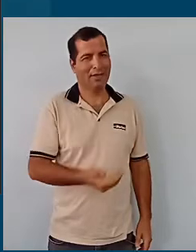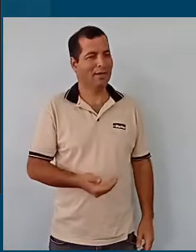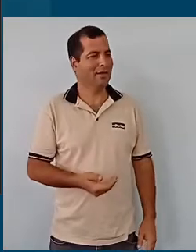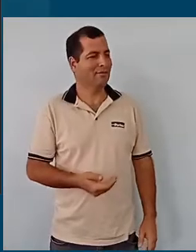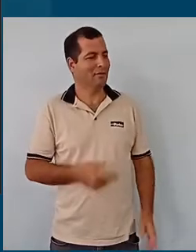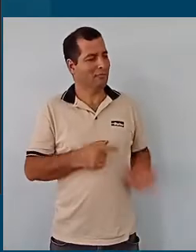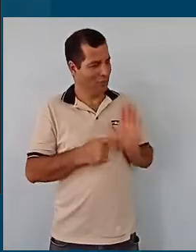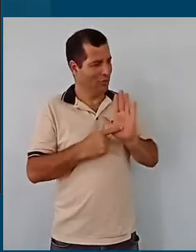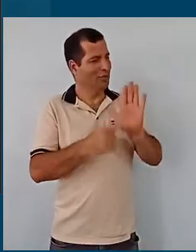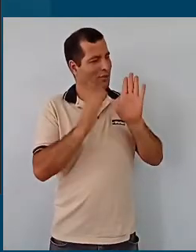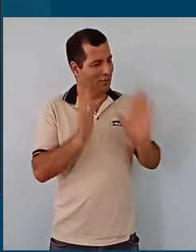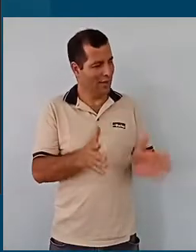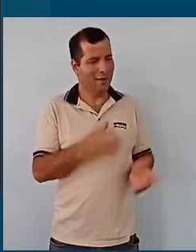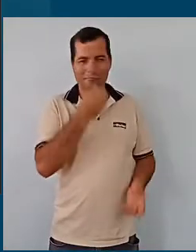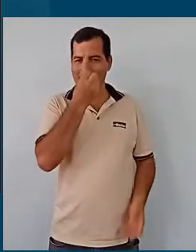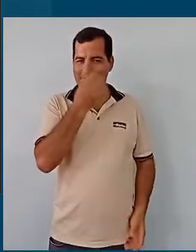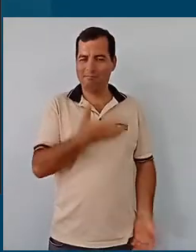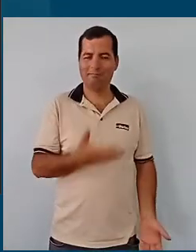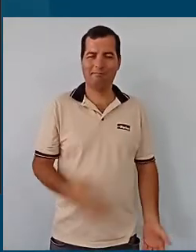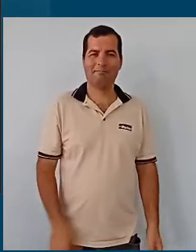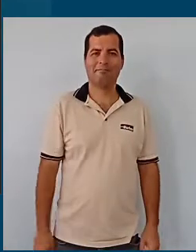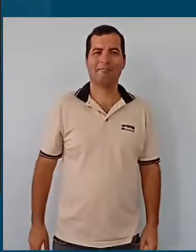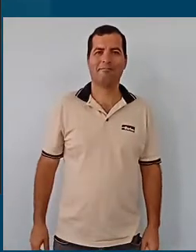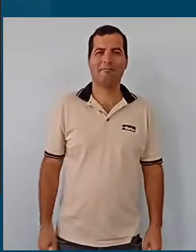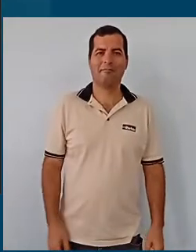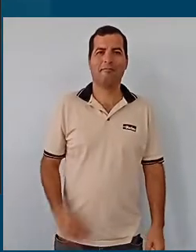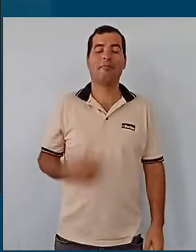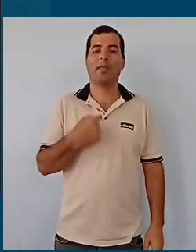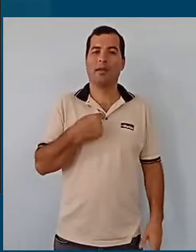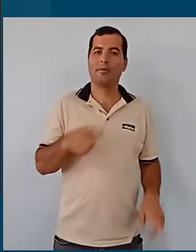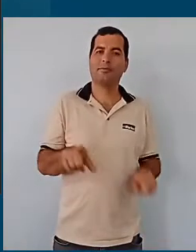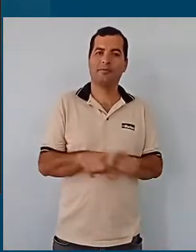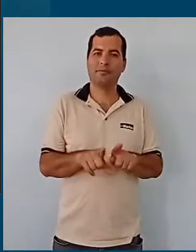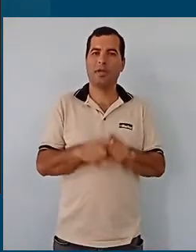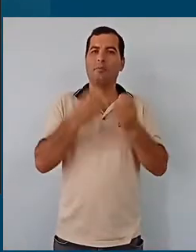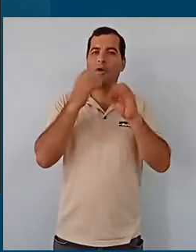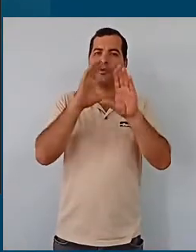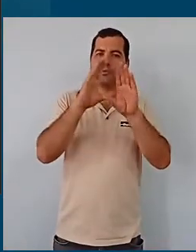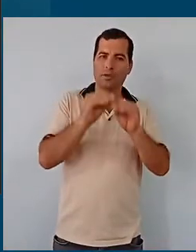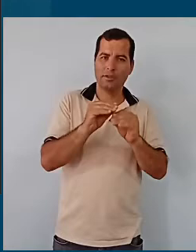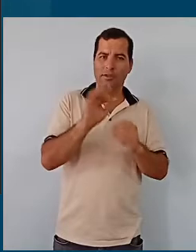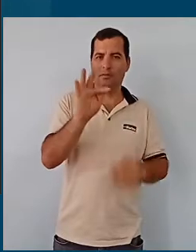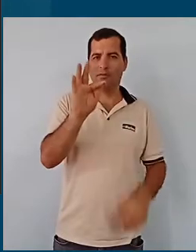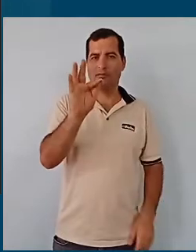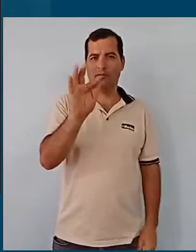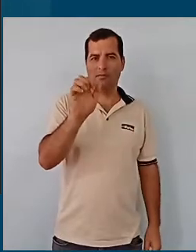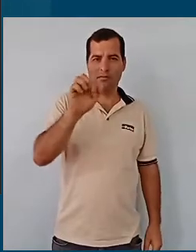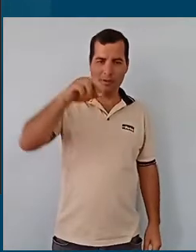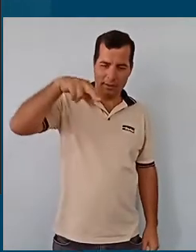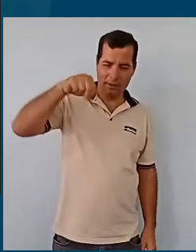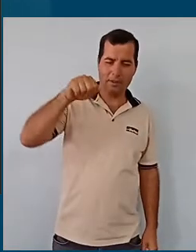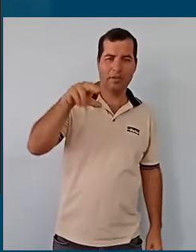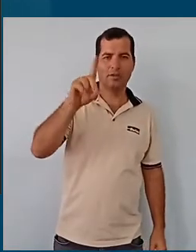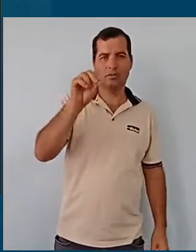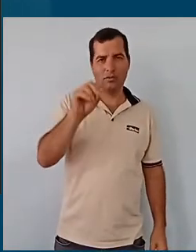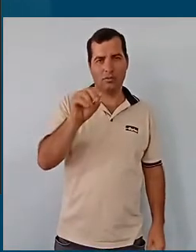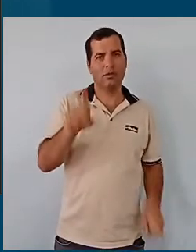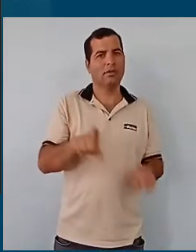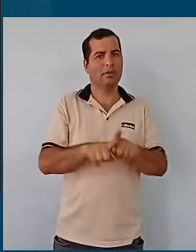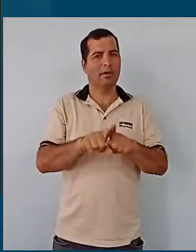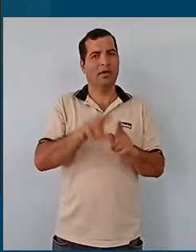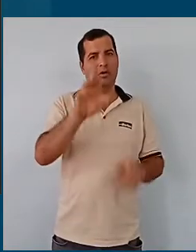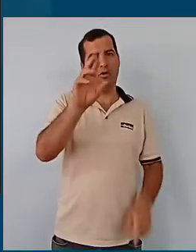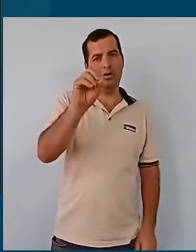sua apresentação generosa. Eu quero também dar uma boa noite para o Fernando Moraes, o nosso secretário, para a professora